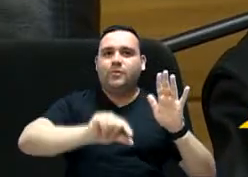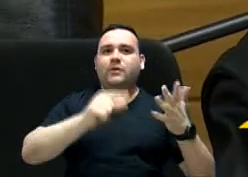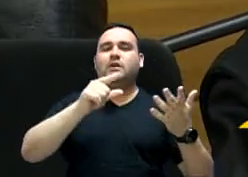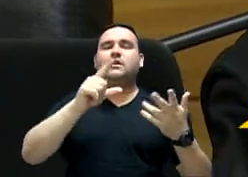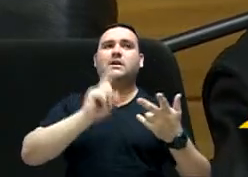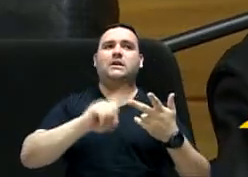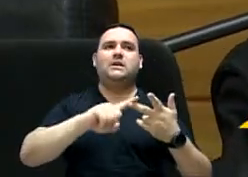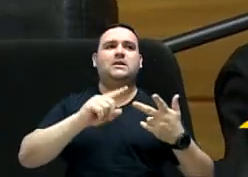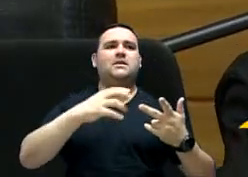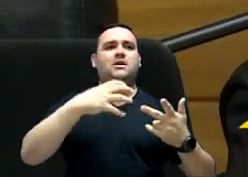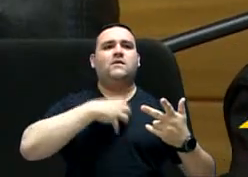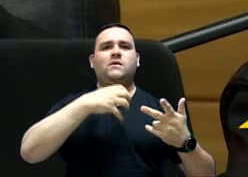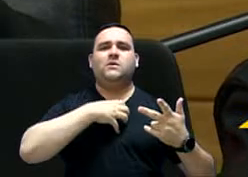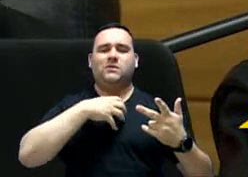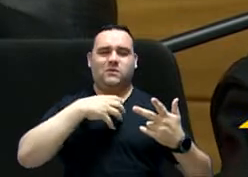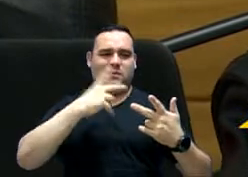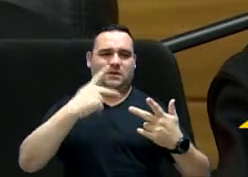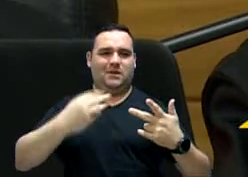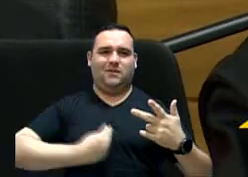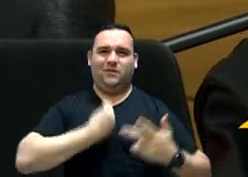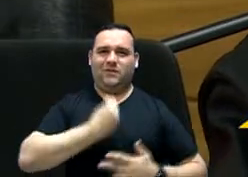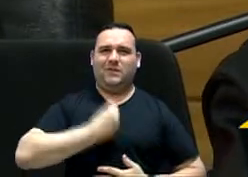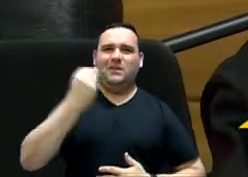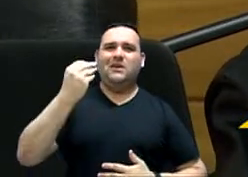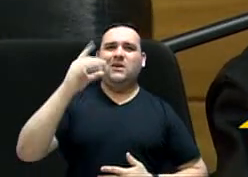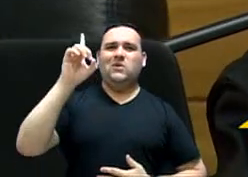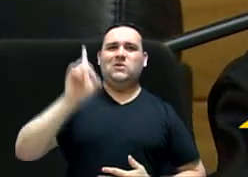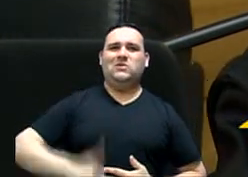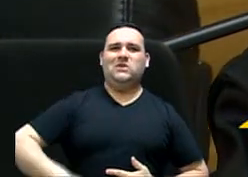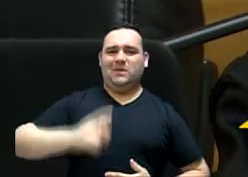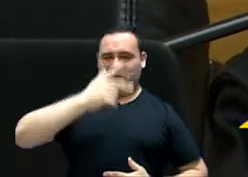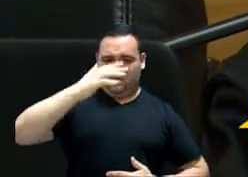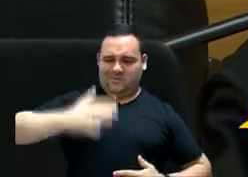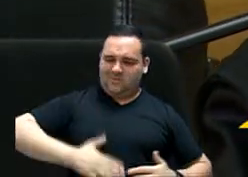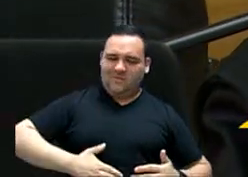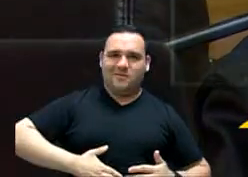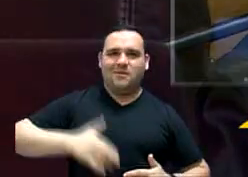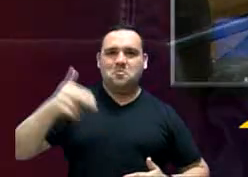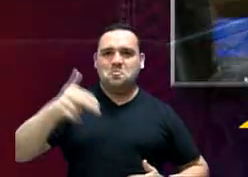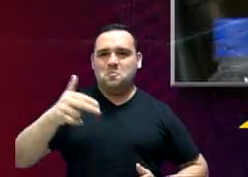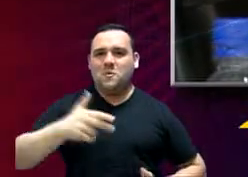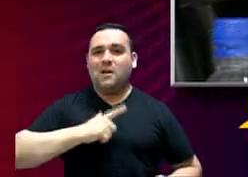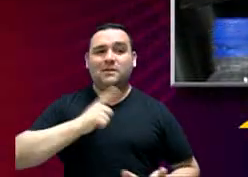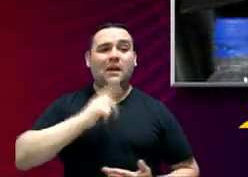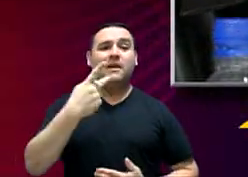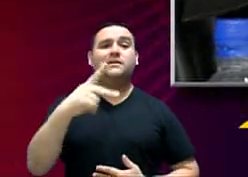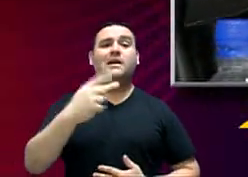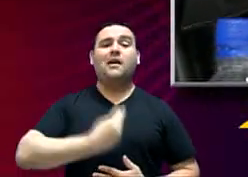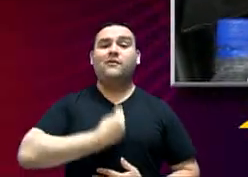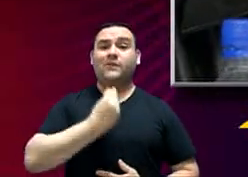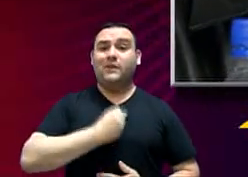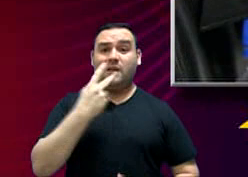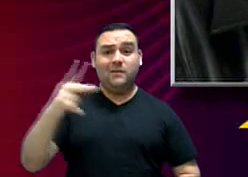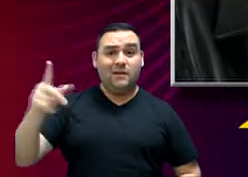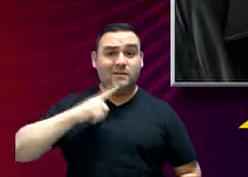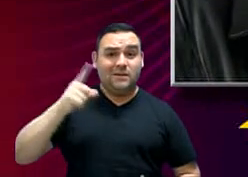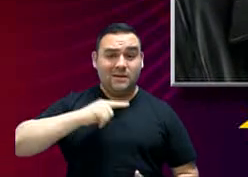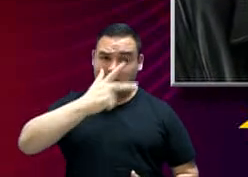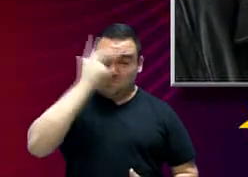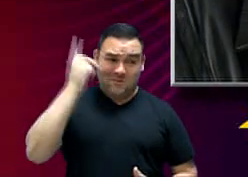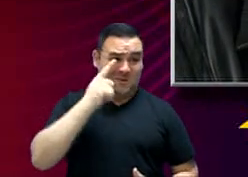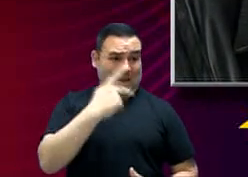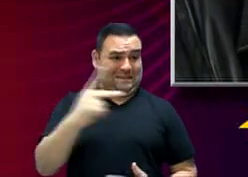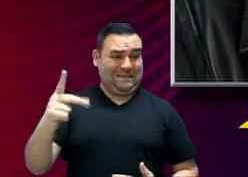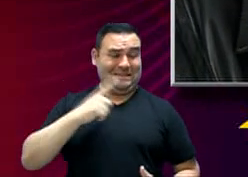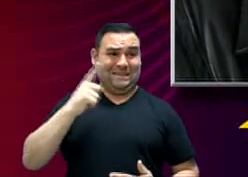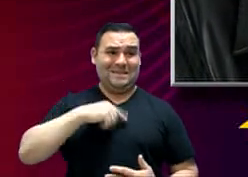danos, do estilo de vida, dos direitos dos manos, que eles têm, é o estilo de vida deles. A pessoa numa